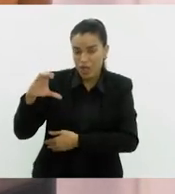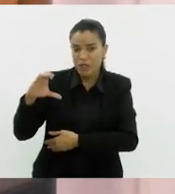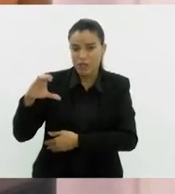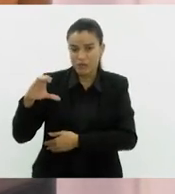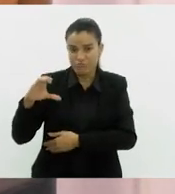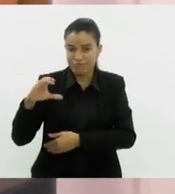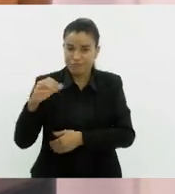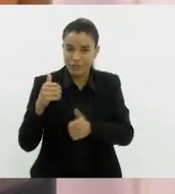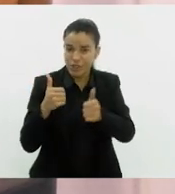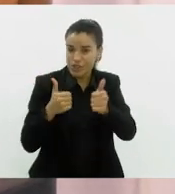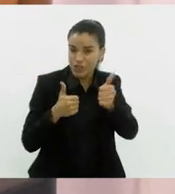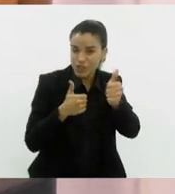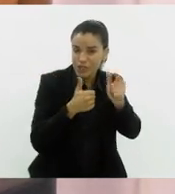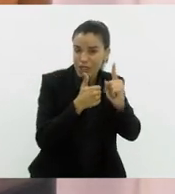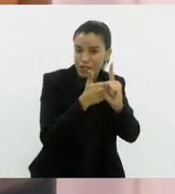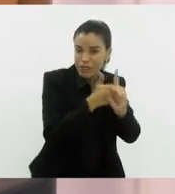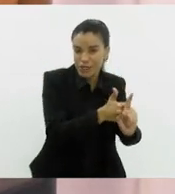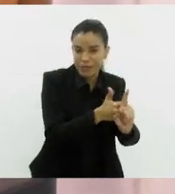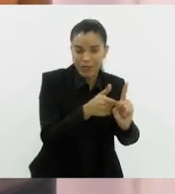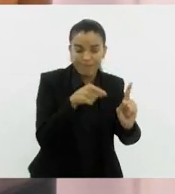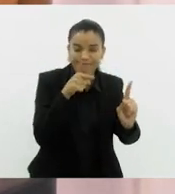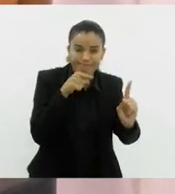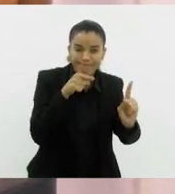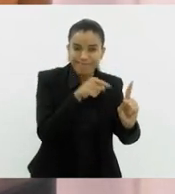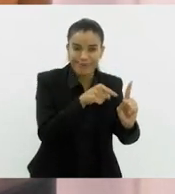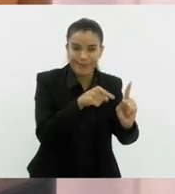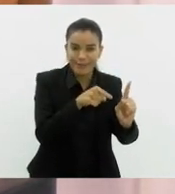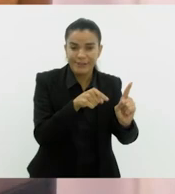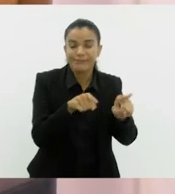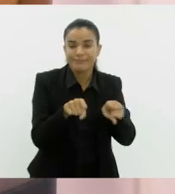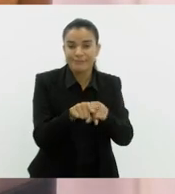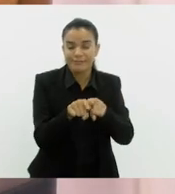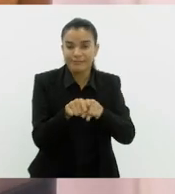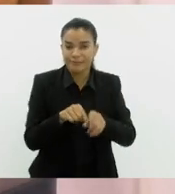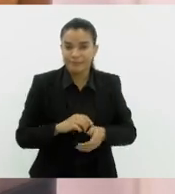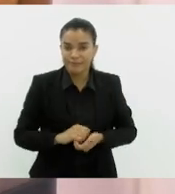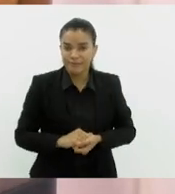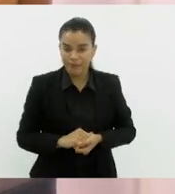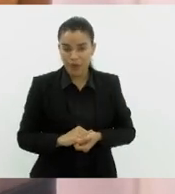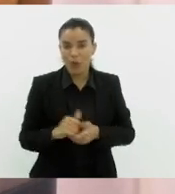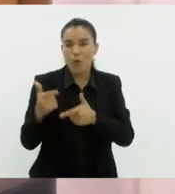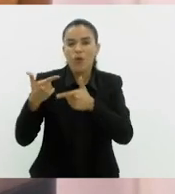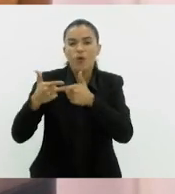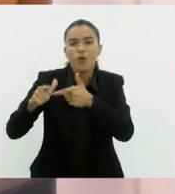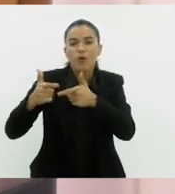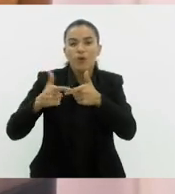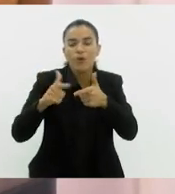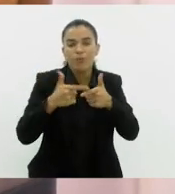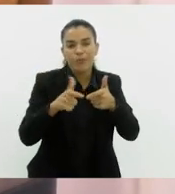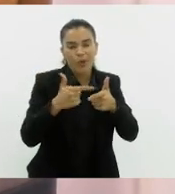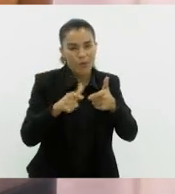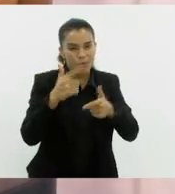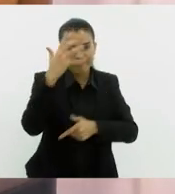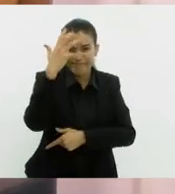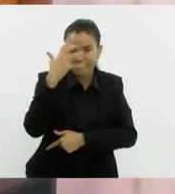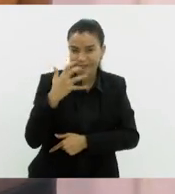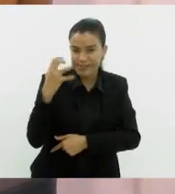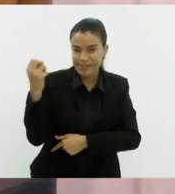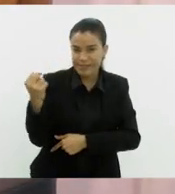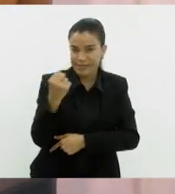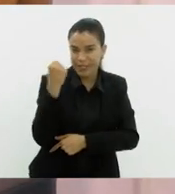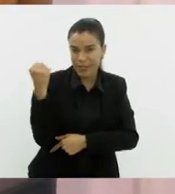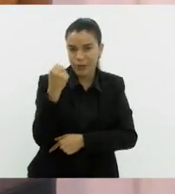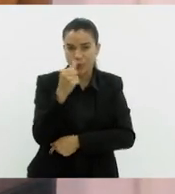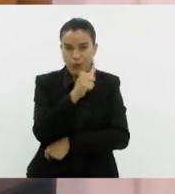típicas. Tem os filhos das mães atípicas também, gente, que é um problema muito sério no Rio